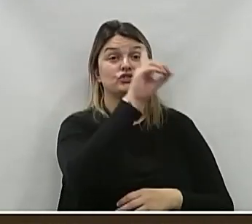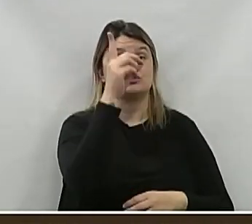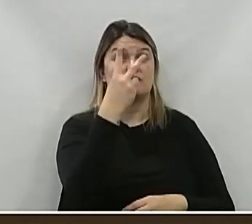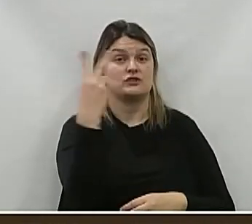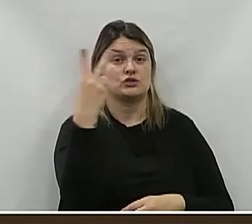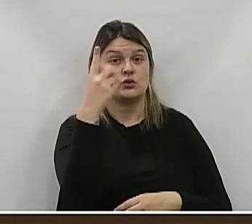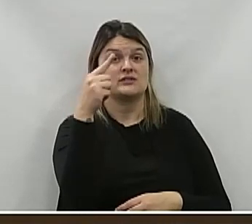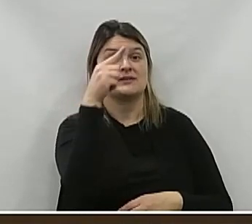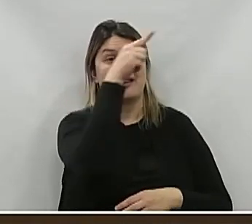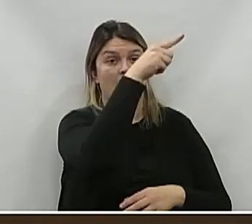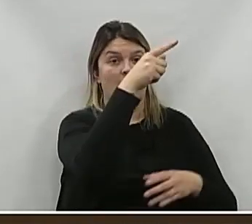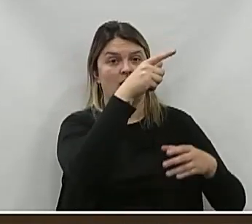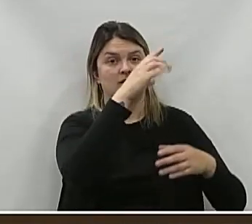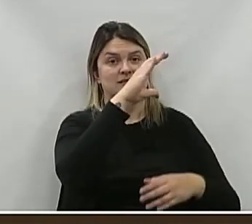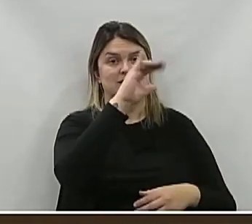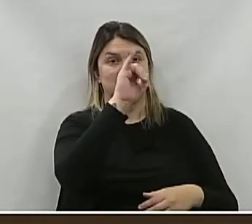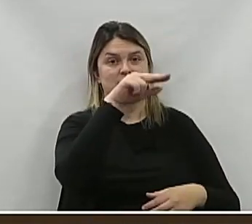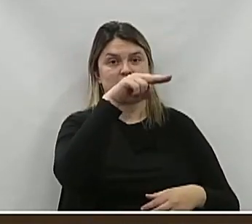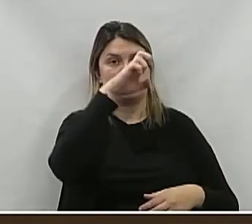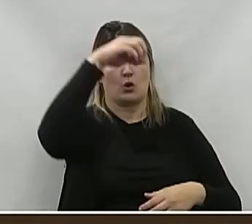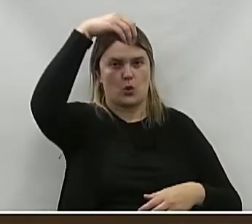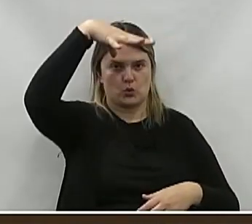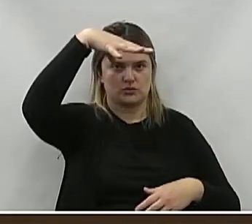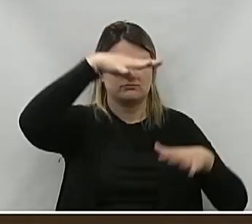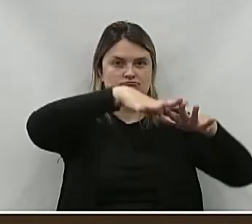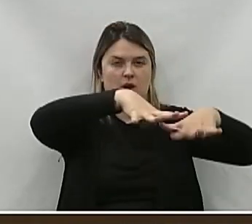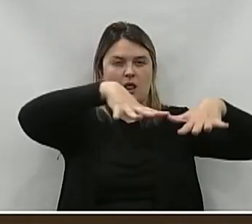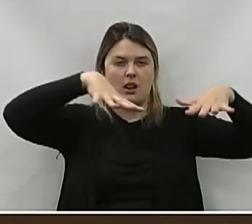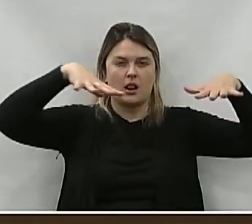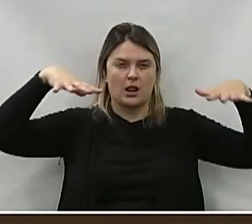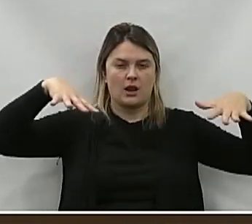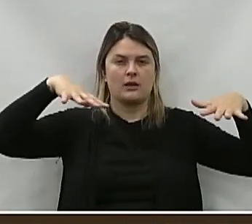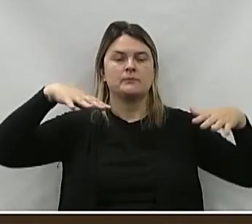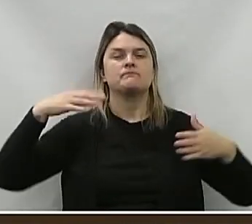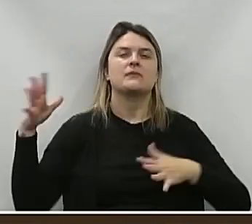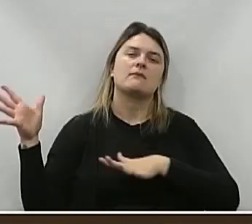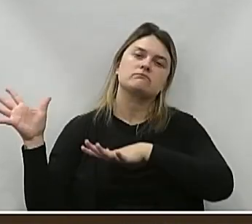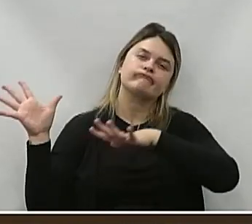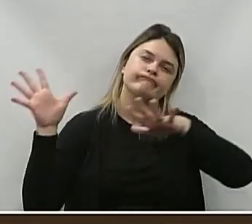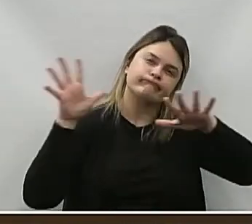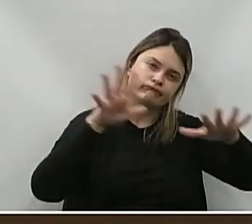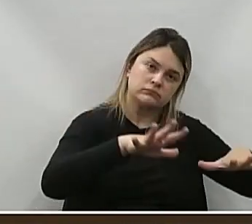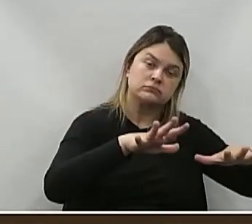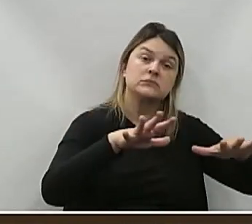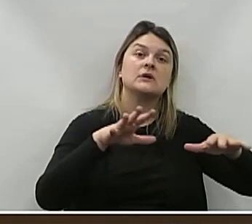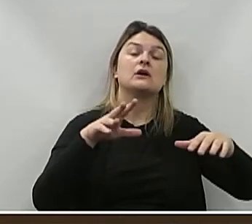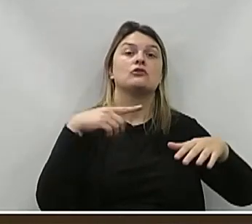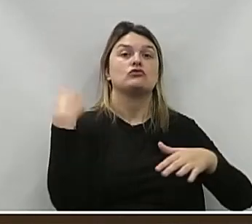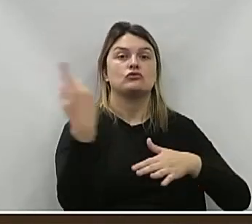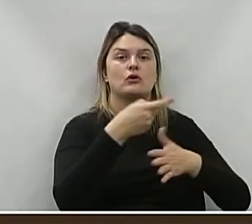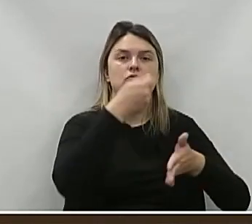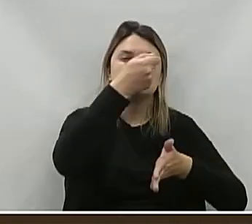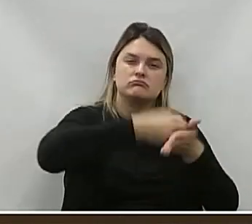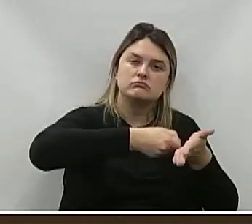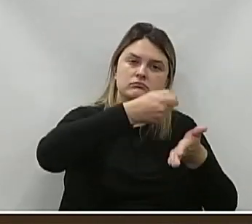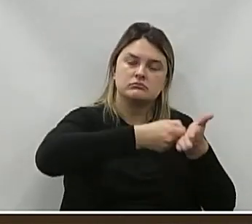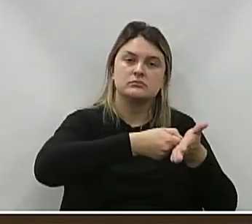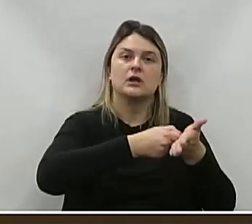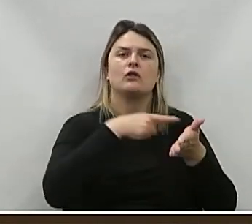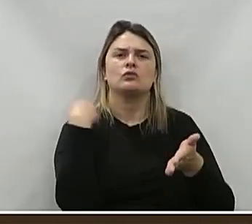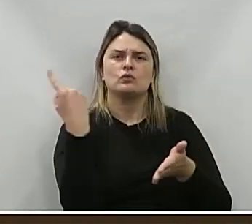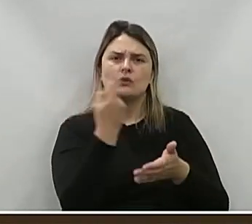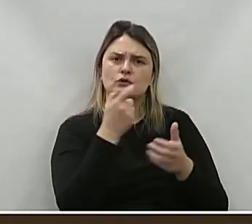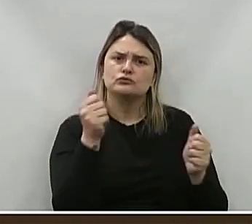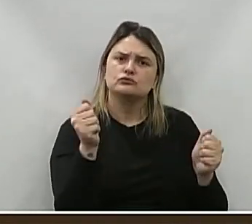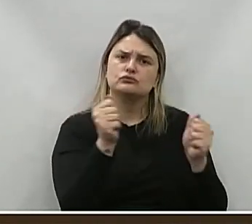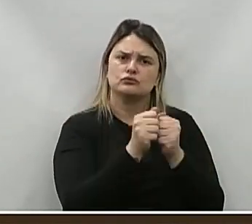no cineluz lá nessa audiência pública vamos levar a população lá e vamos cobrar nós estamos